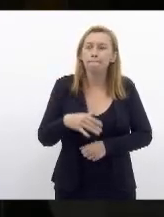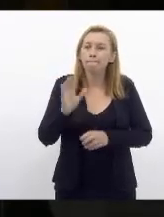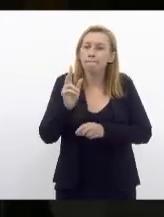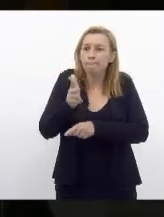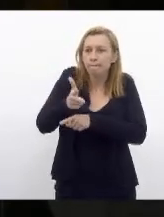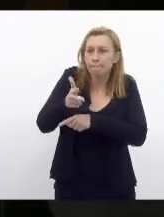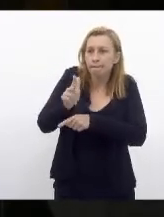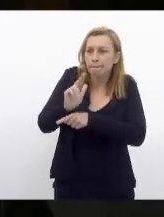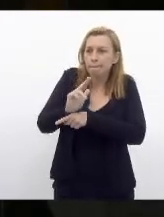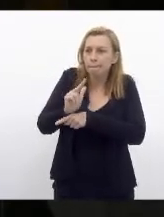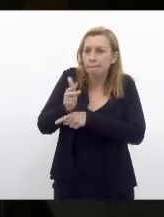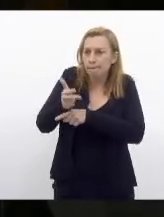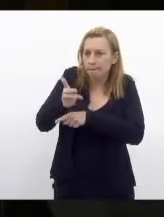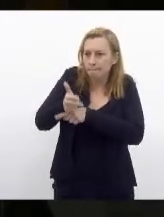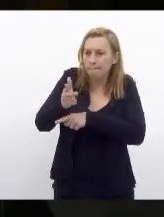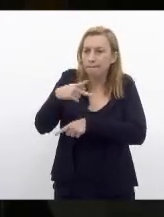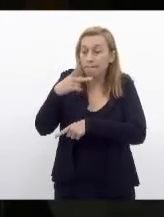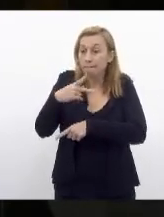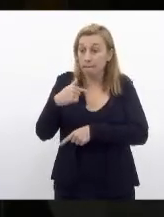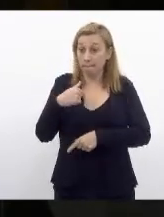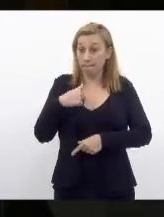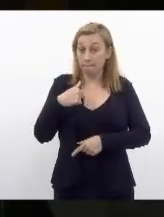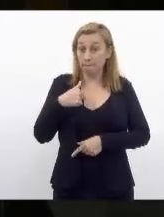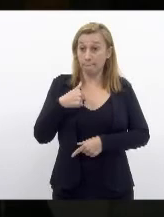vídeo dizendo que era o autor